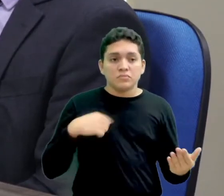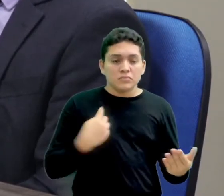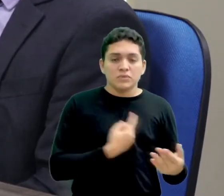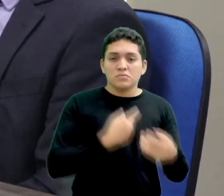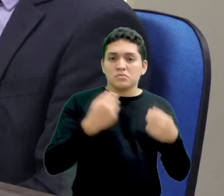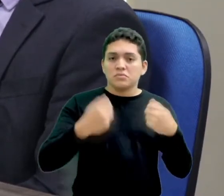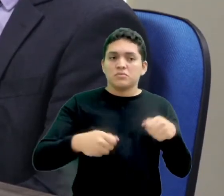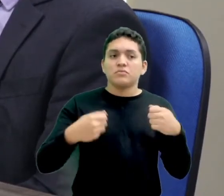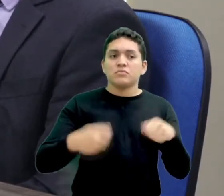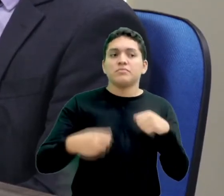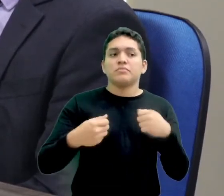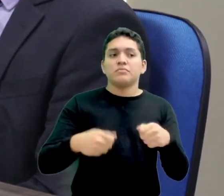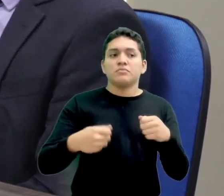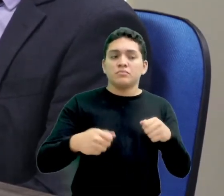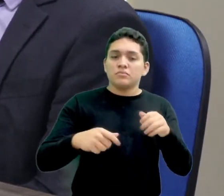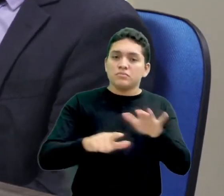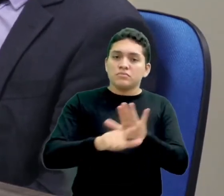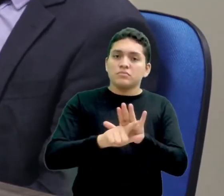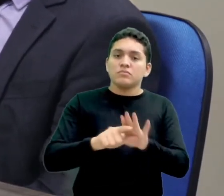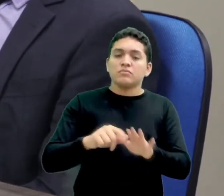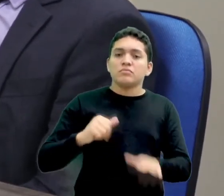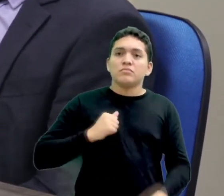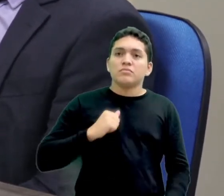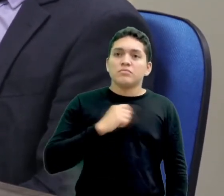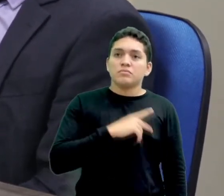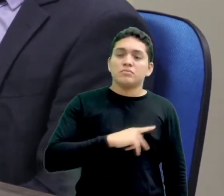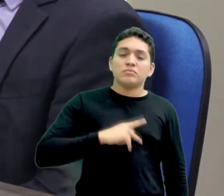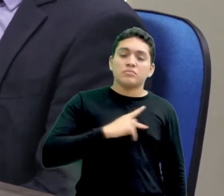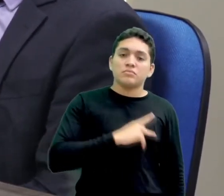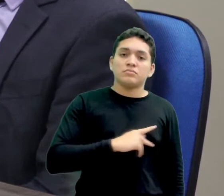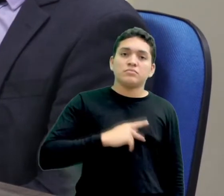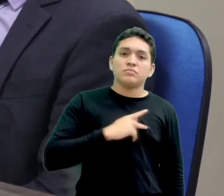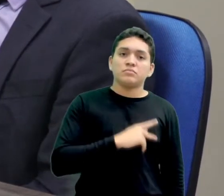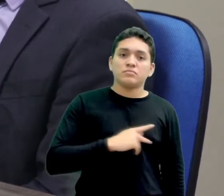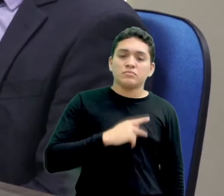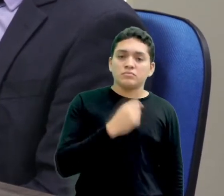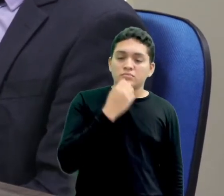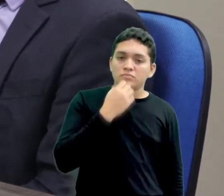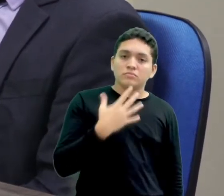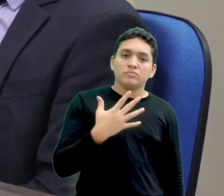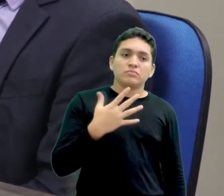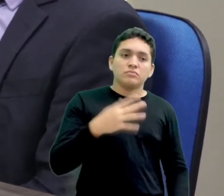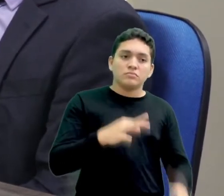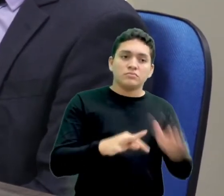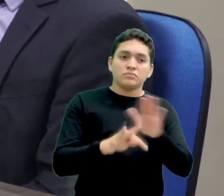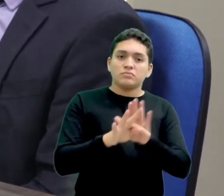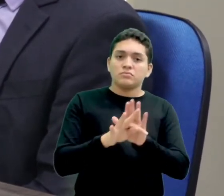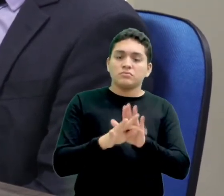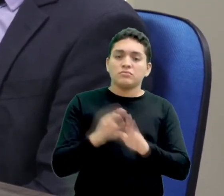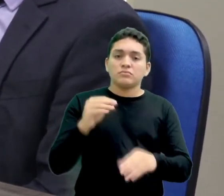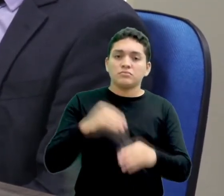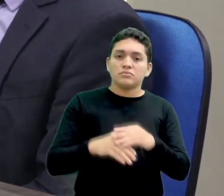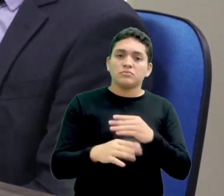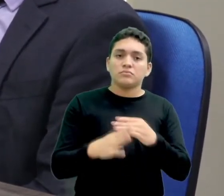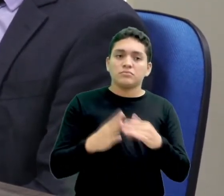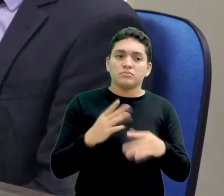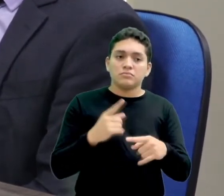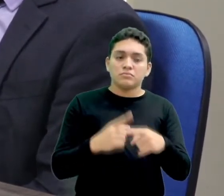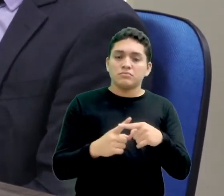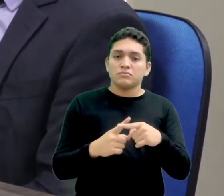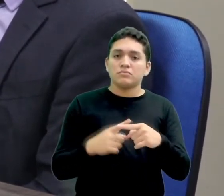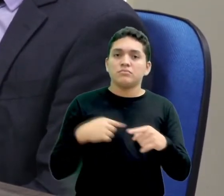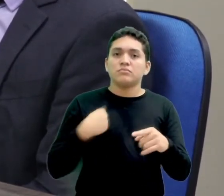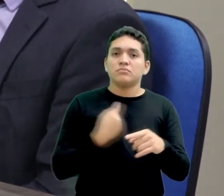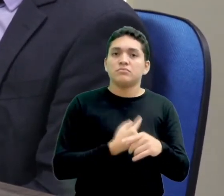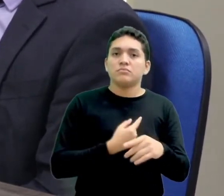devemos seguir essa recomendação do apóstolo Paulo para mantermos o nosso bom testemunho, porque dentro da igreja nós temos os